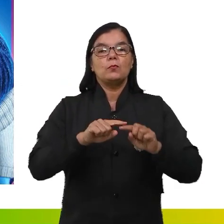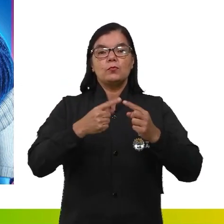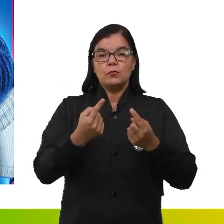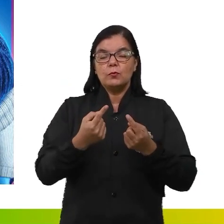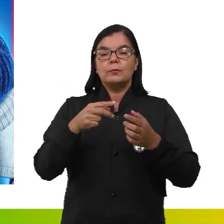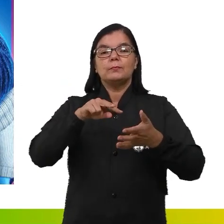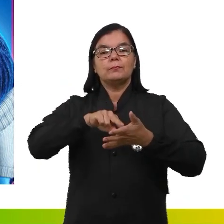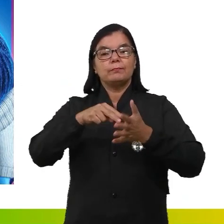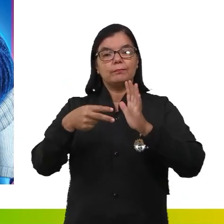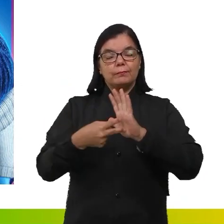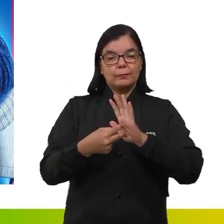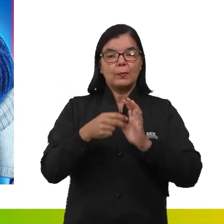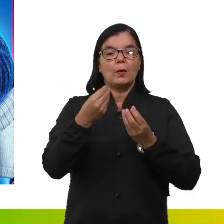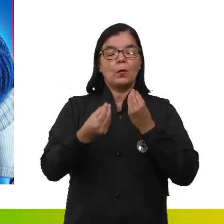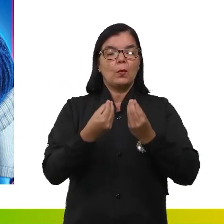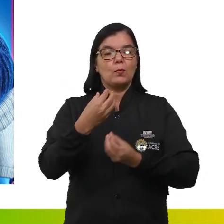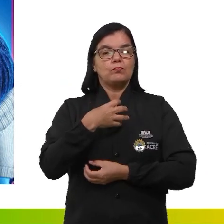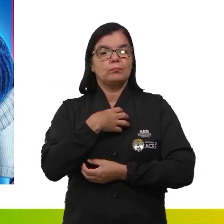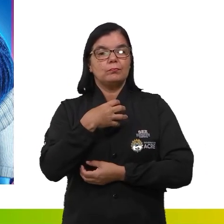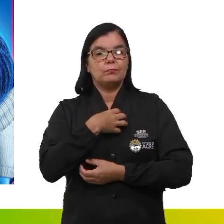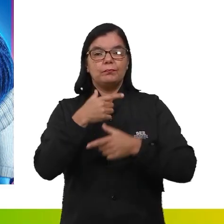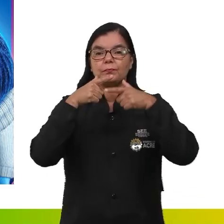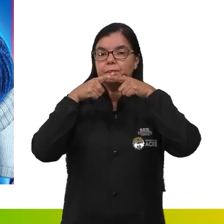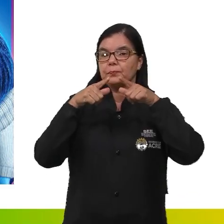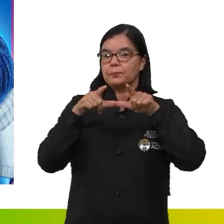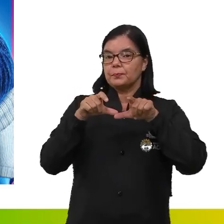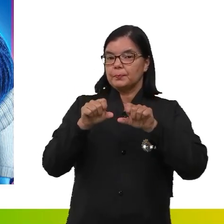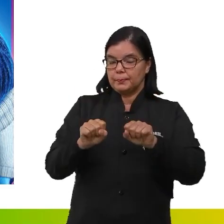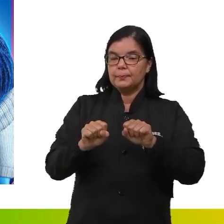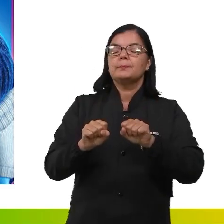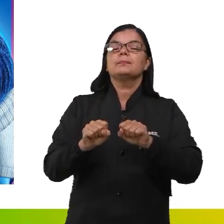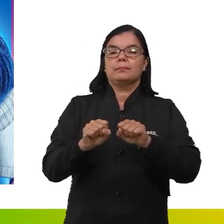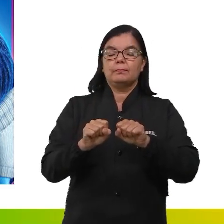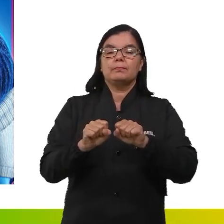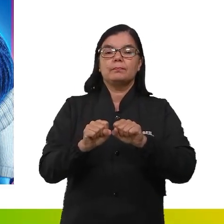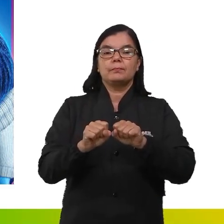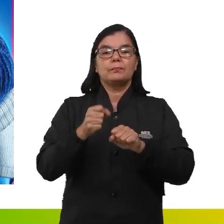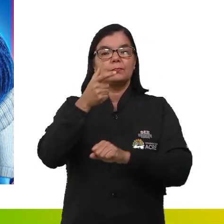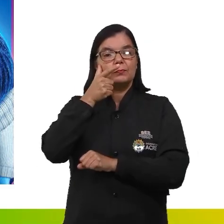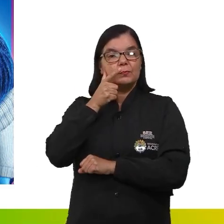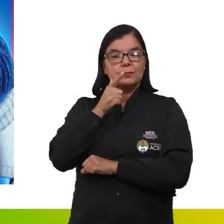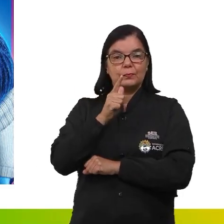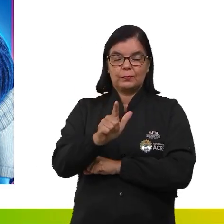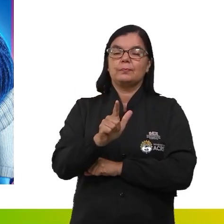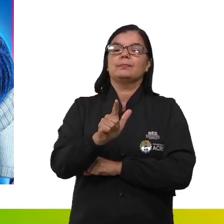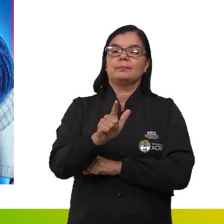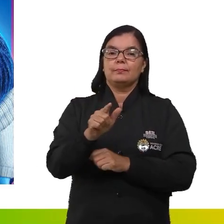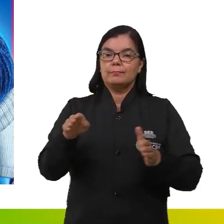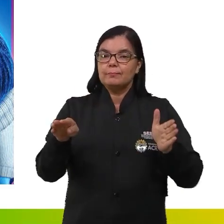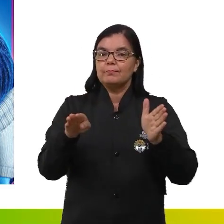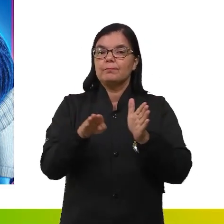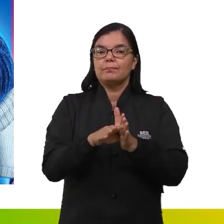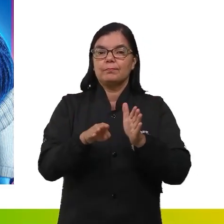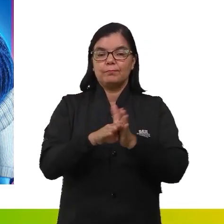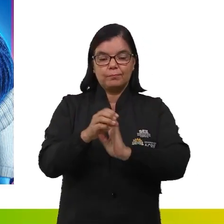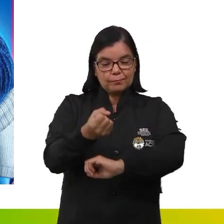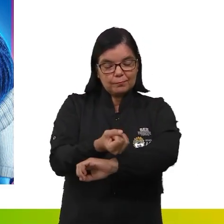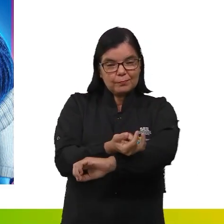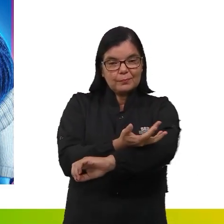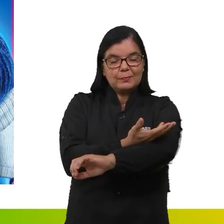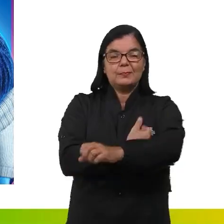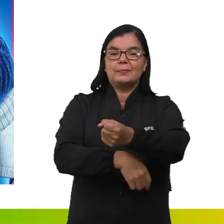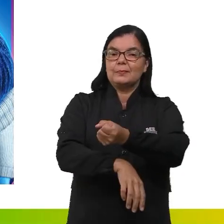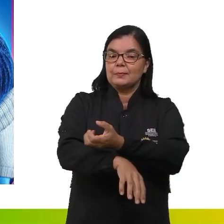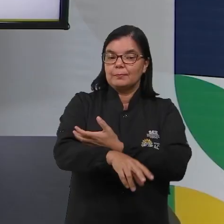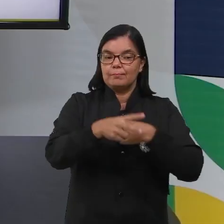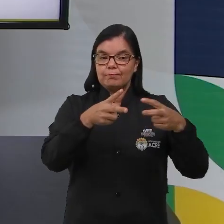sentido, é a maneira como a linguagem afeta nossas emoções e